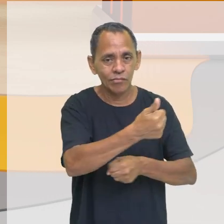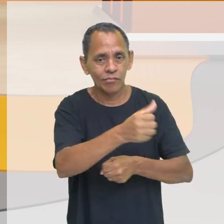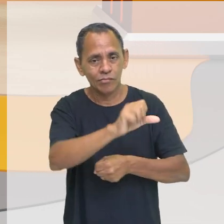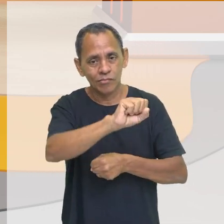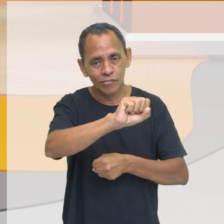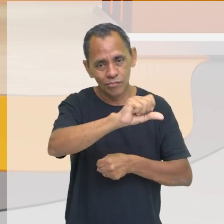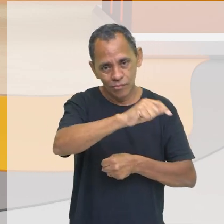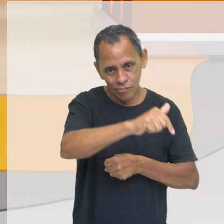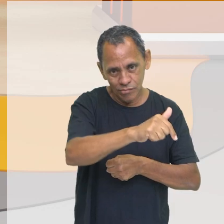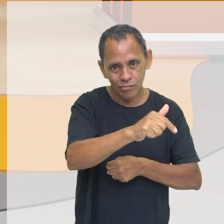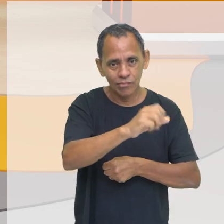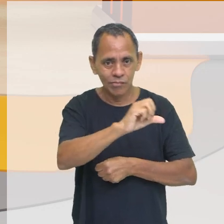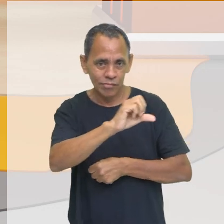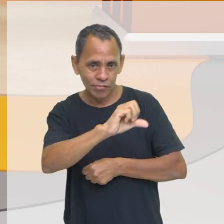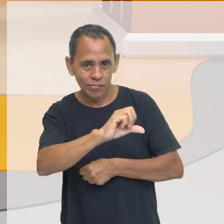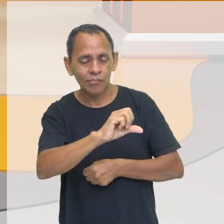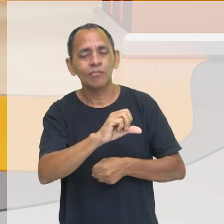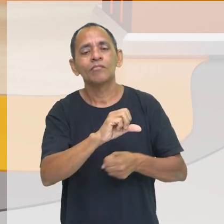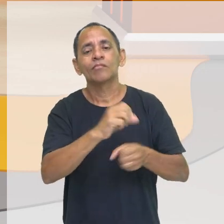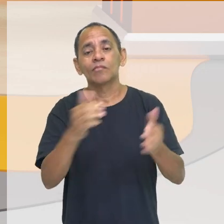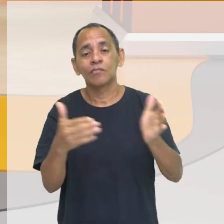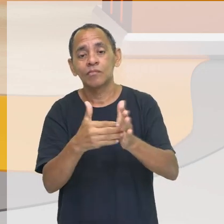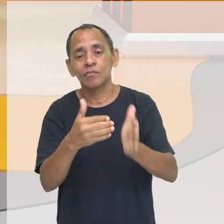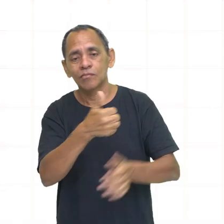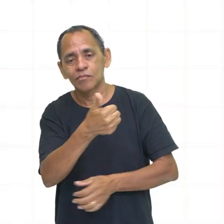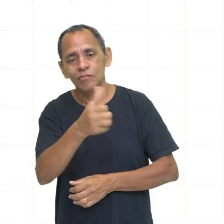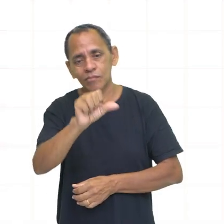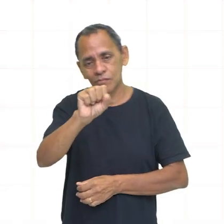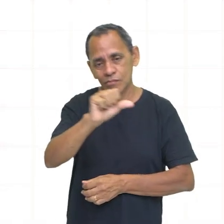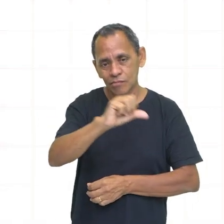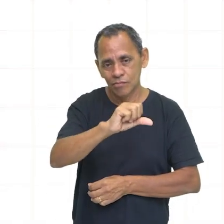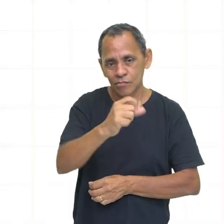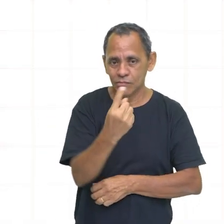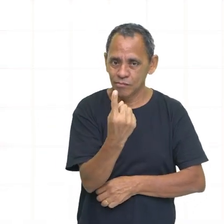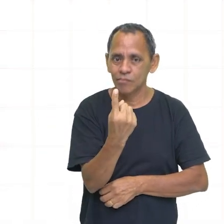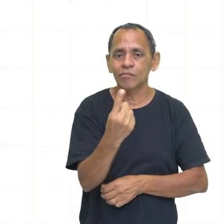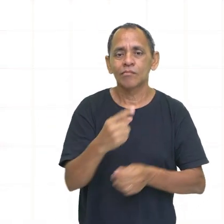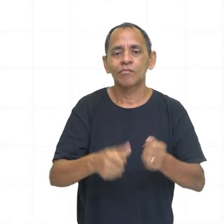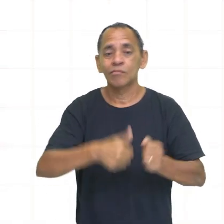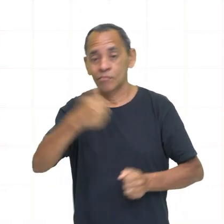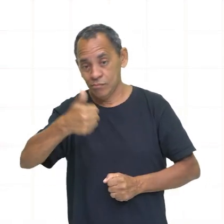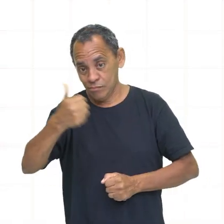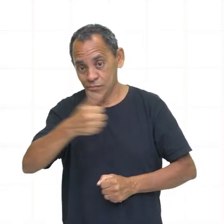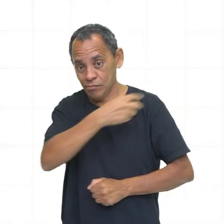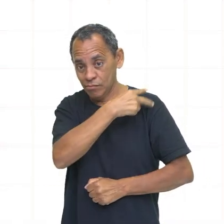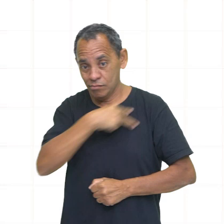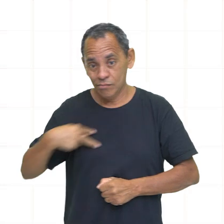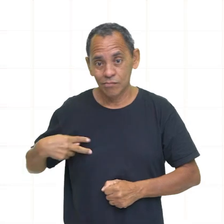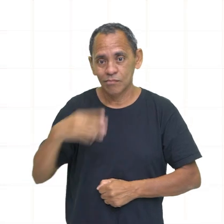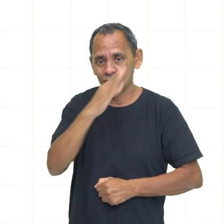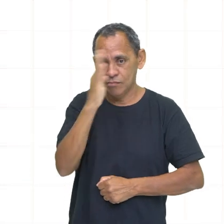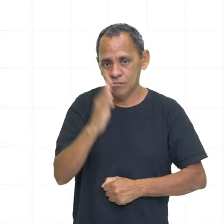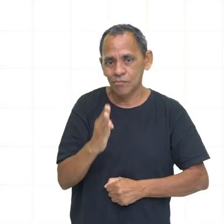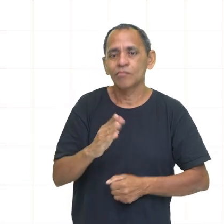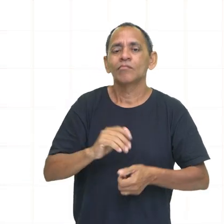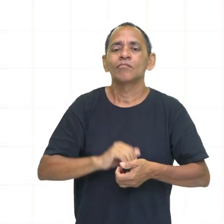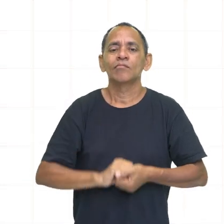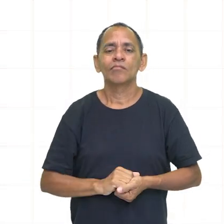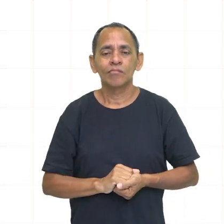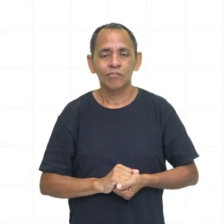entre 1889 a 1891. Olha só, primeiro presidente do